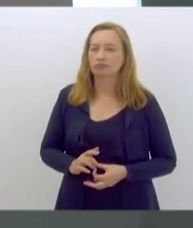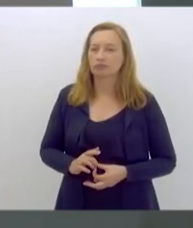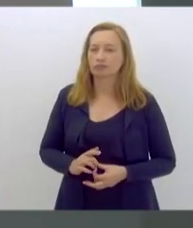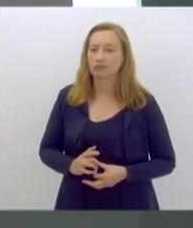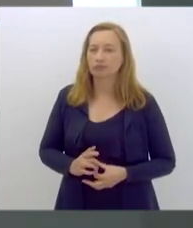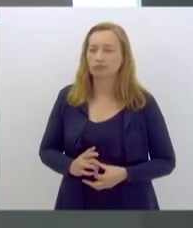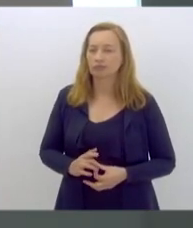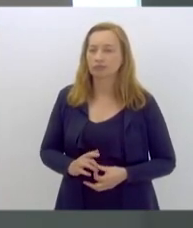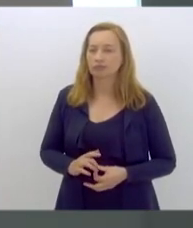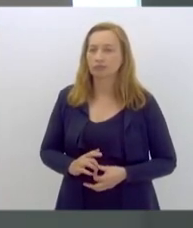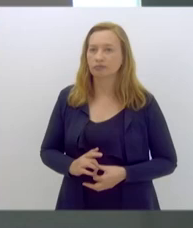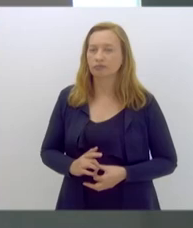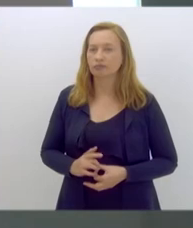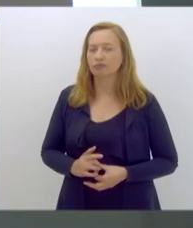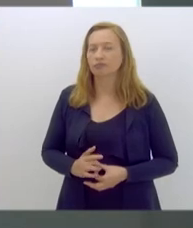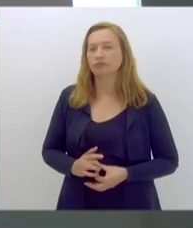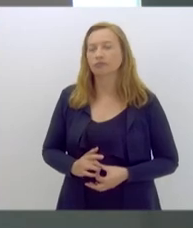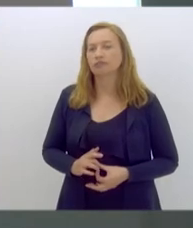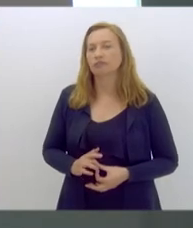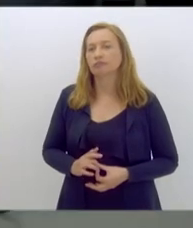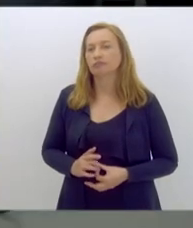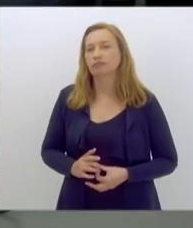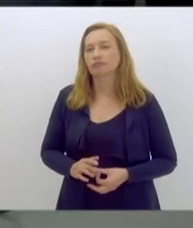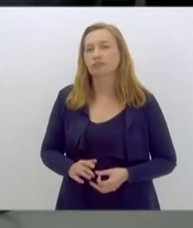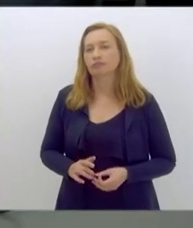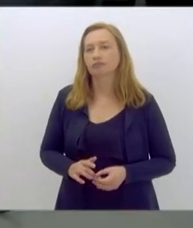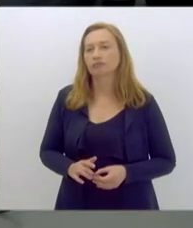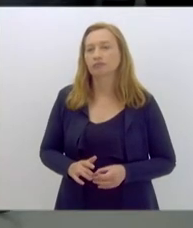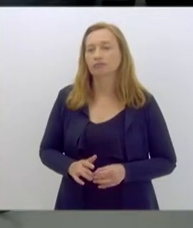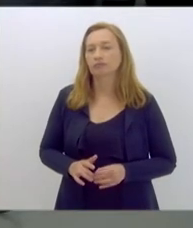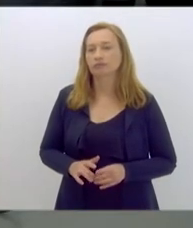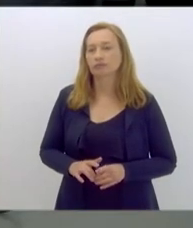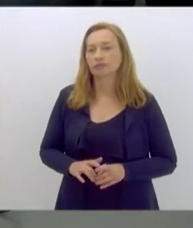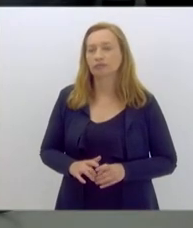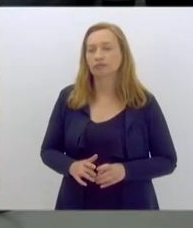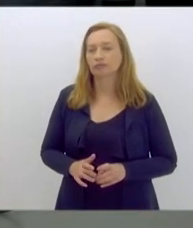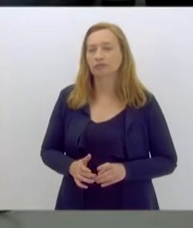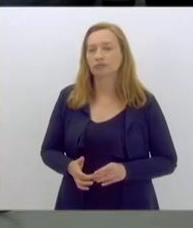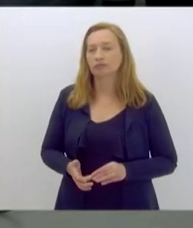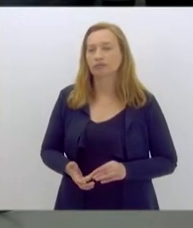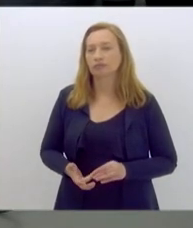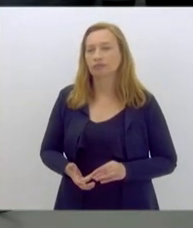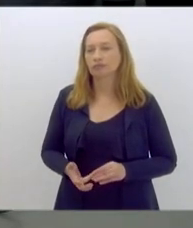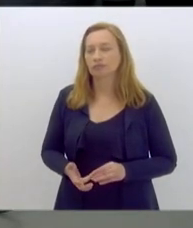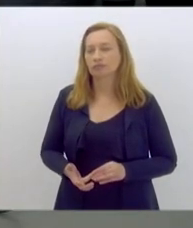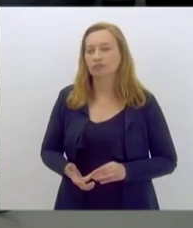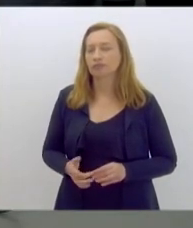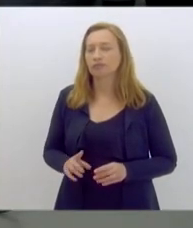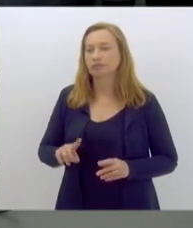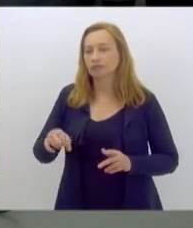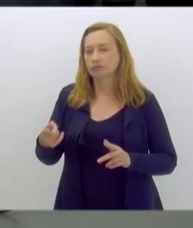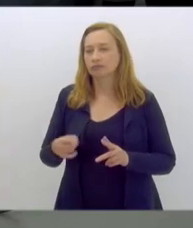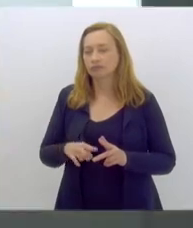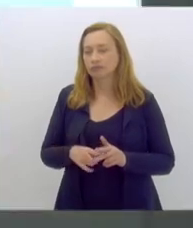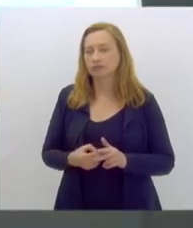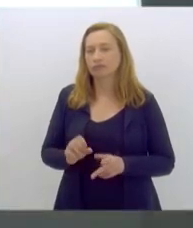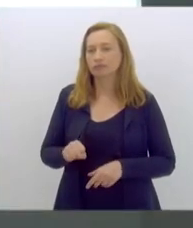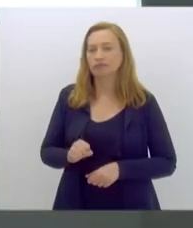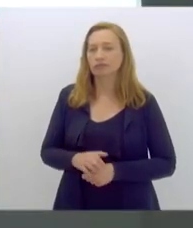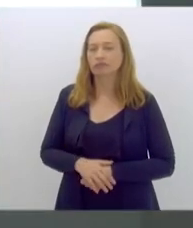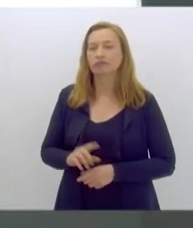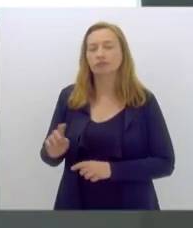vai incluído isso tem essa previsão do reajuste bom